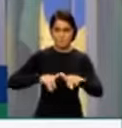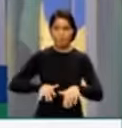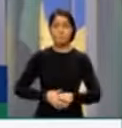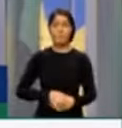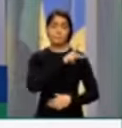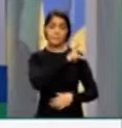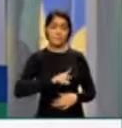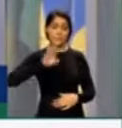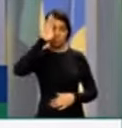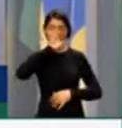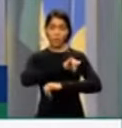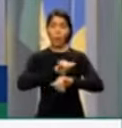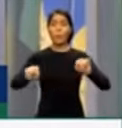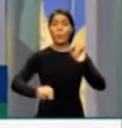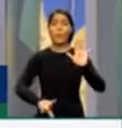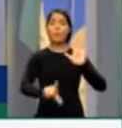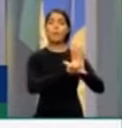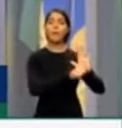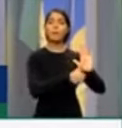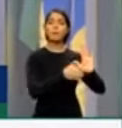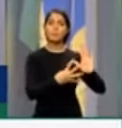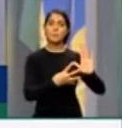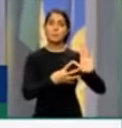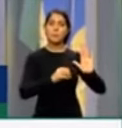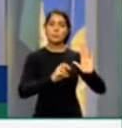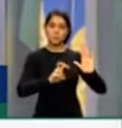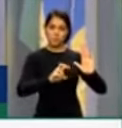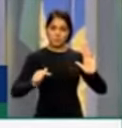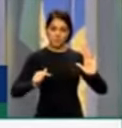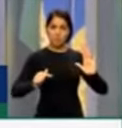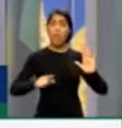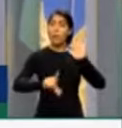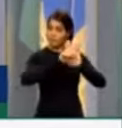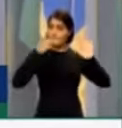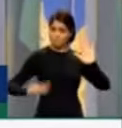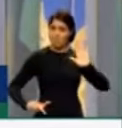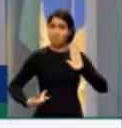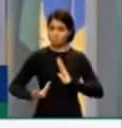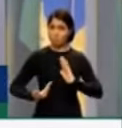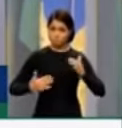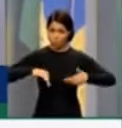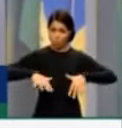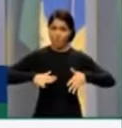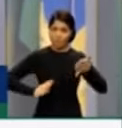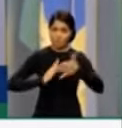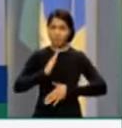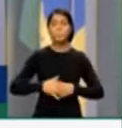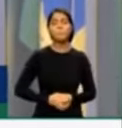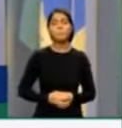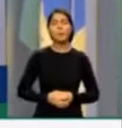Oficial a lei 14057 uma lei aprovada por esse congresso que hidrata sobre a